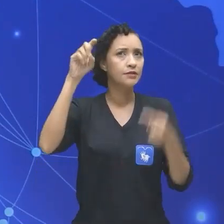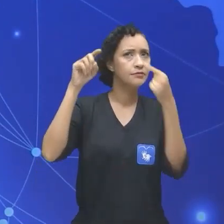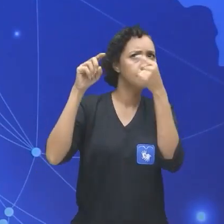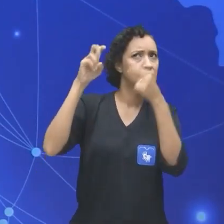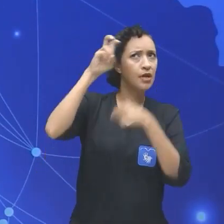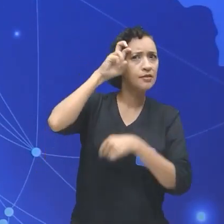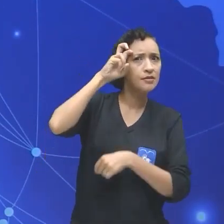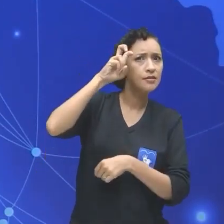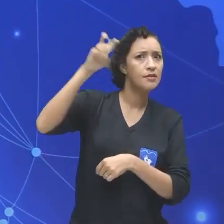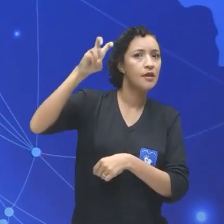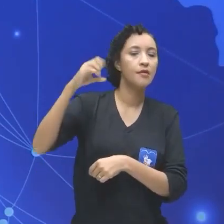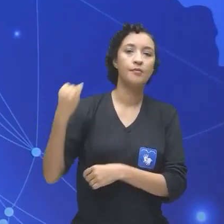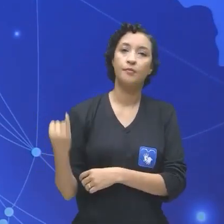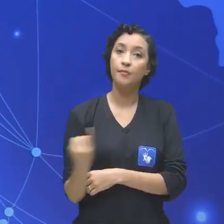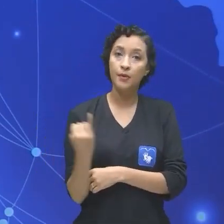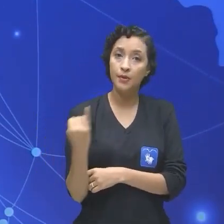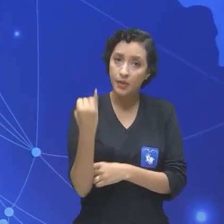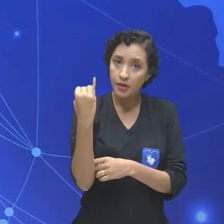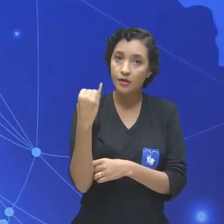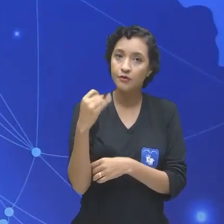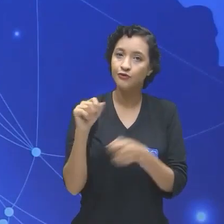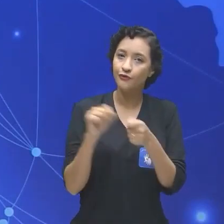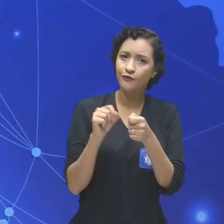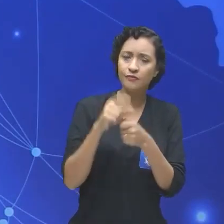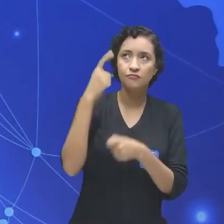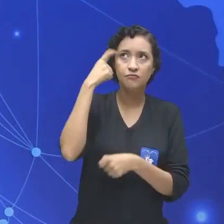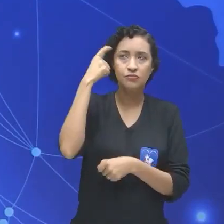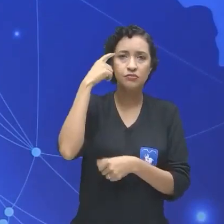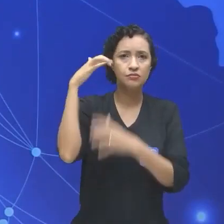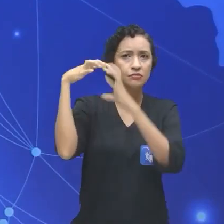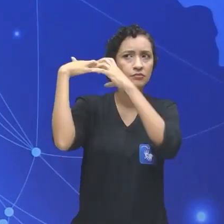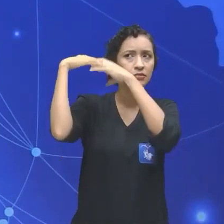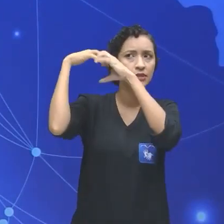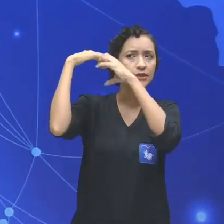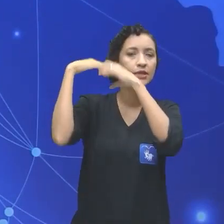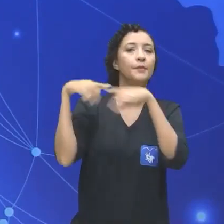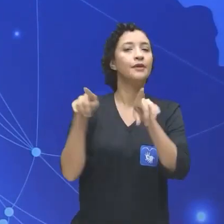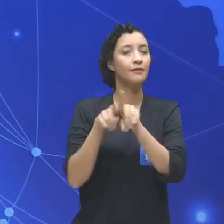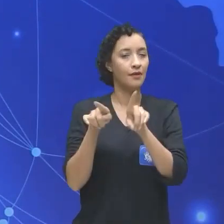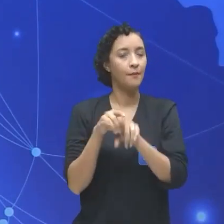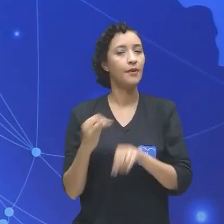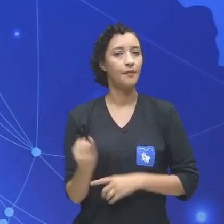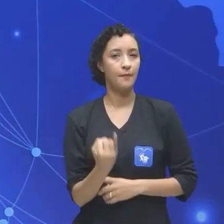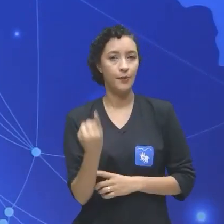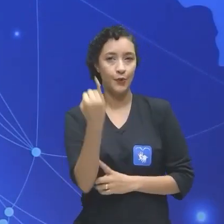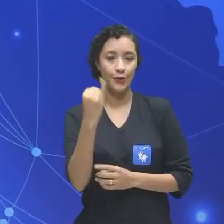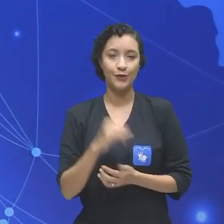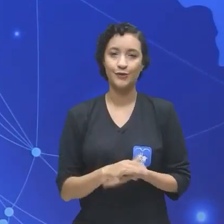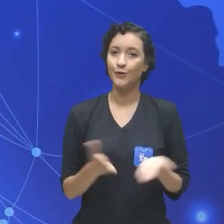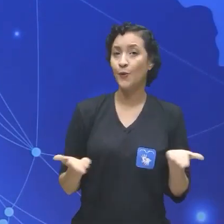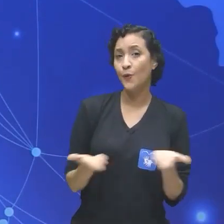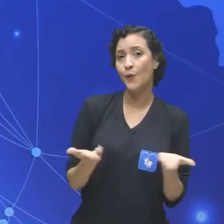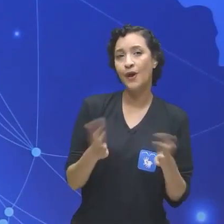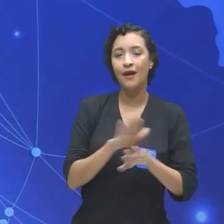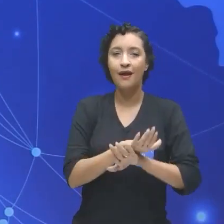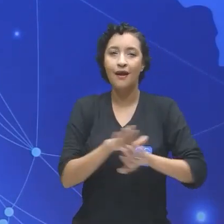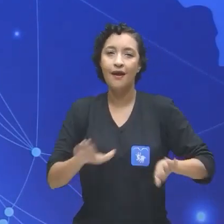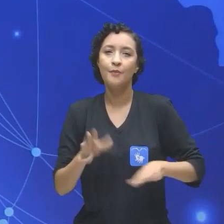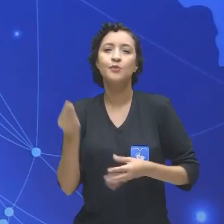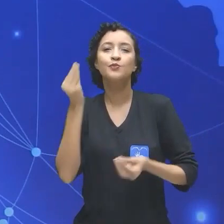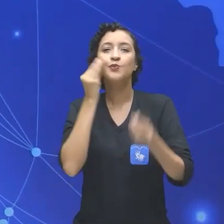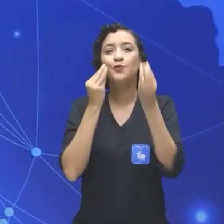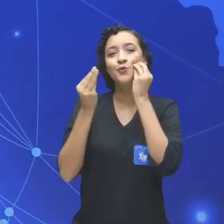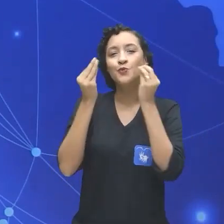nós pensamos, o que nós produzimos no nosso pensamento, ele também é gerador de riquezas. E a gente fica por aqui. Um grande